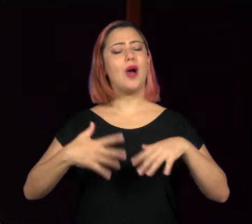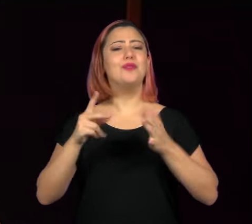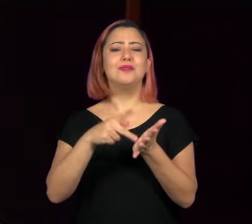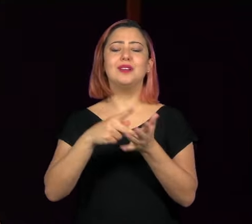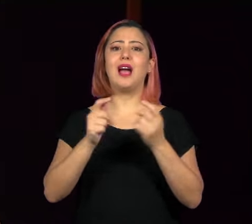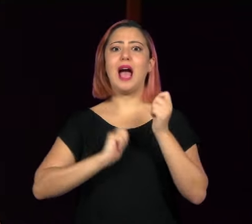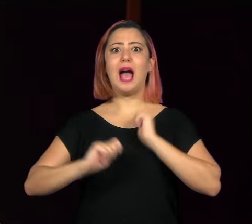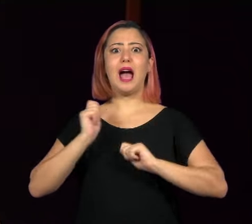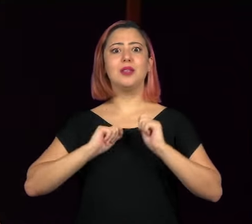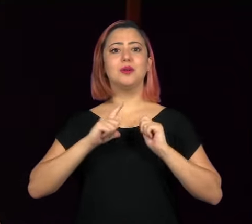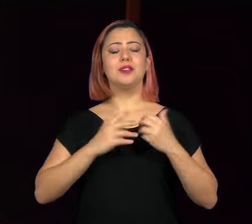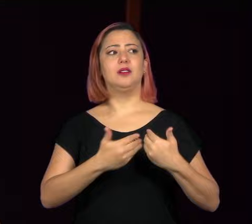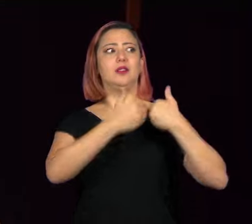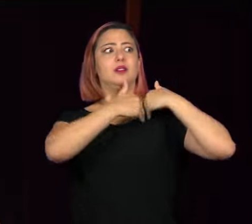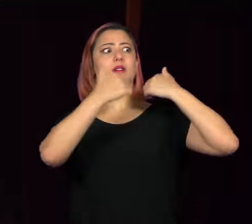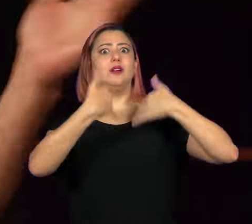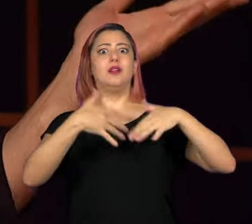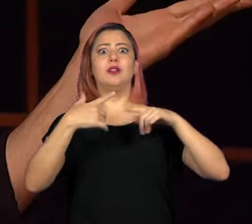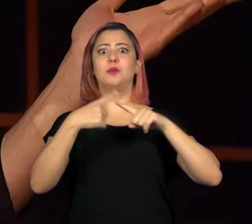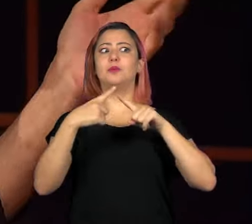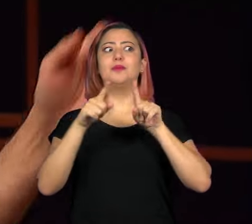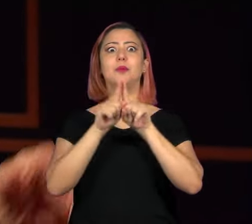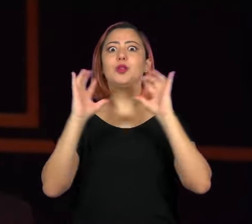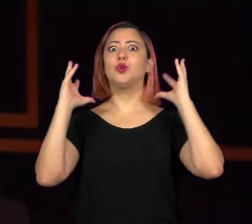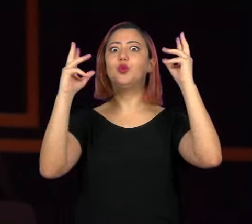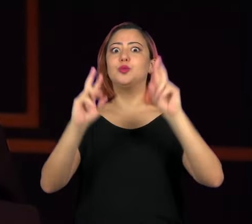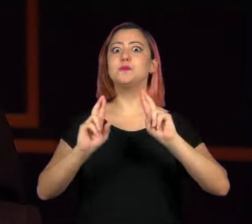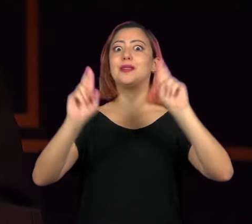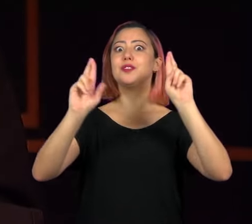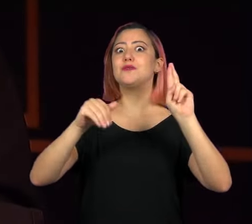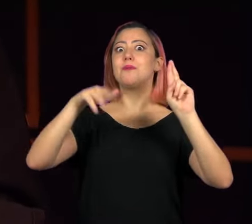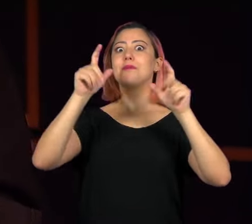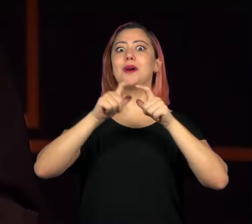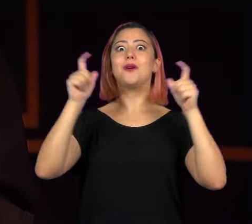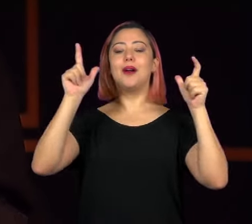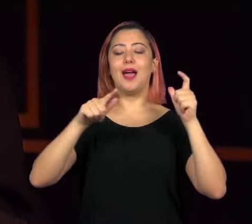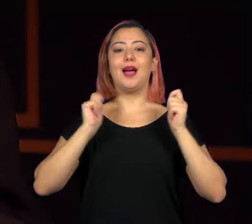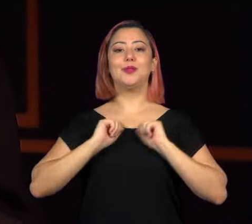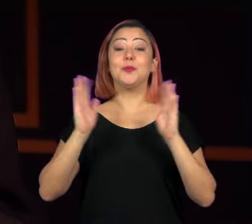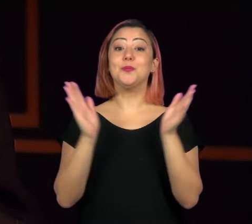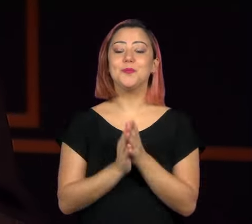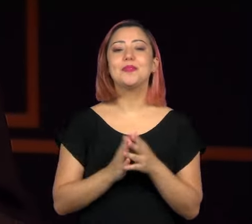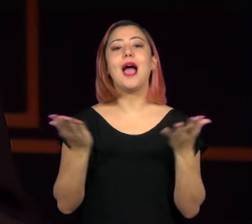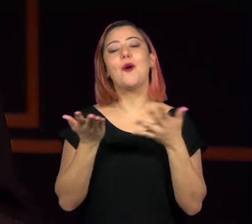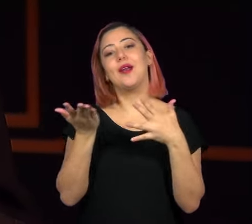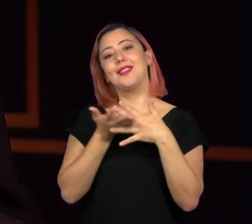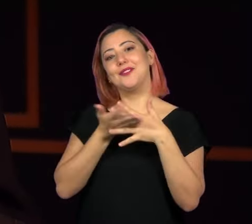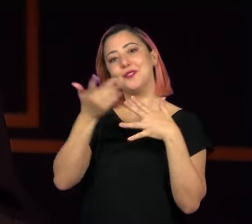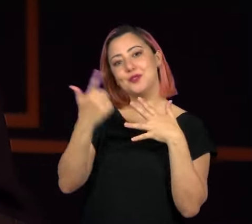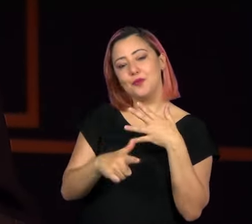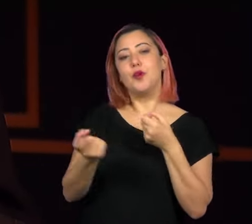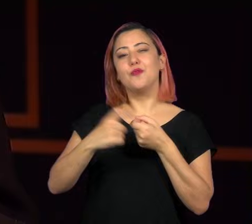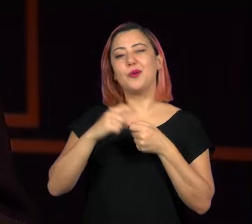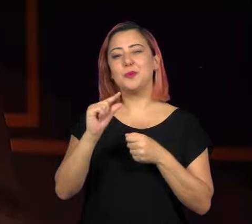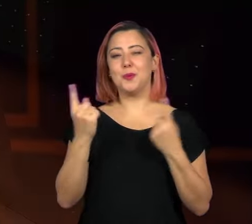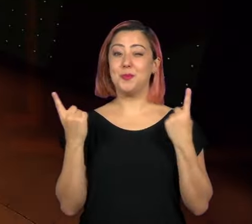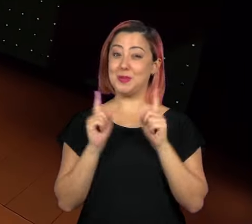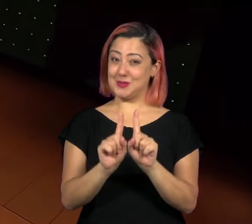poder corresponder ao que se espera dele. É isso. Bom, temos mais um intervalo agora e voltamos já com o Persona.